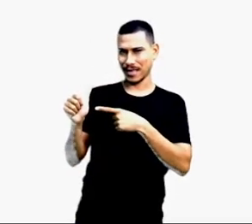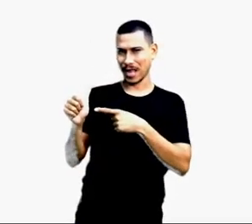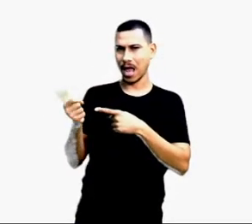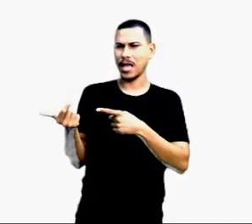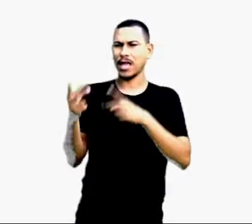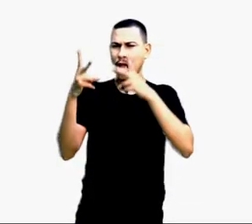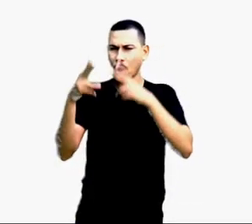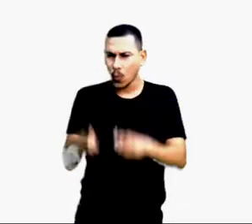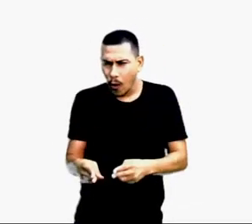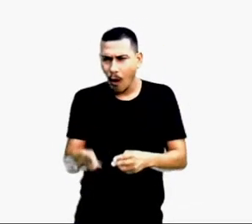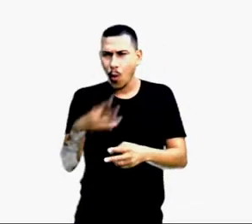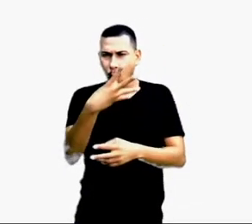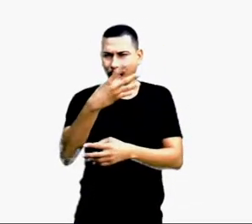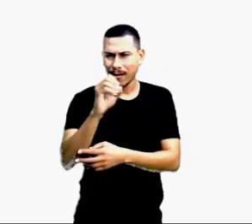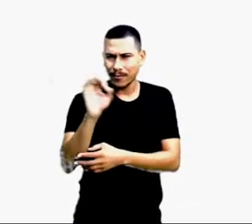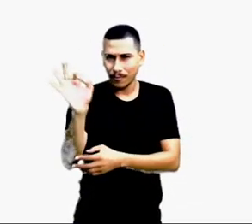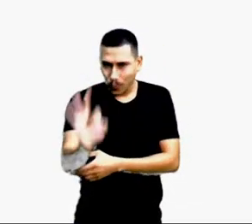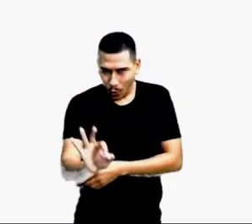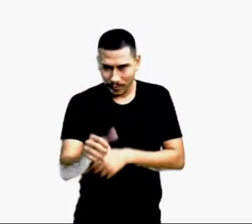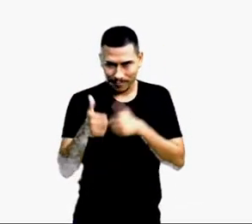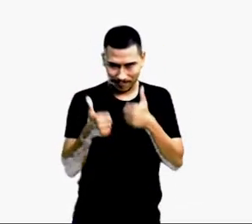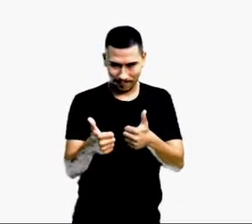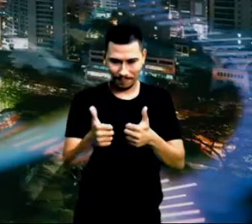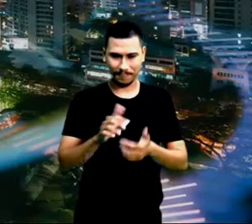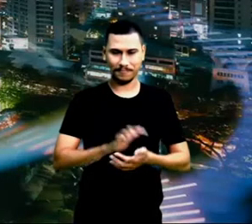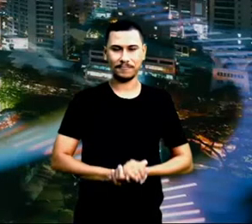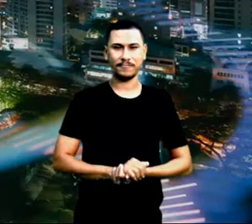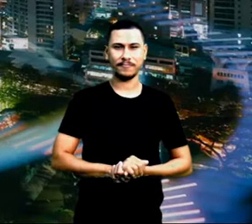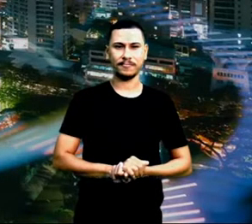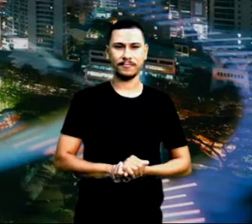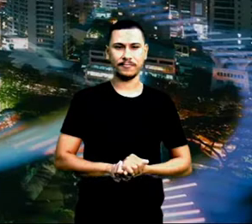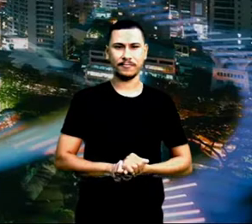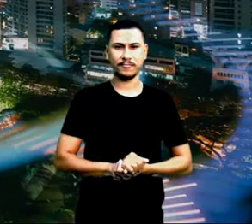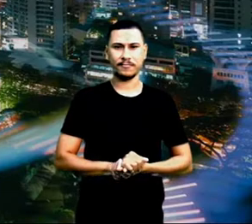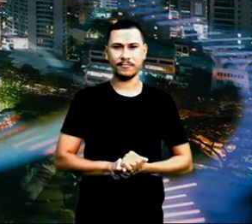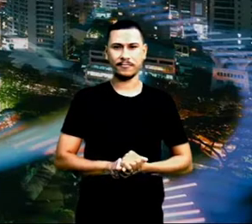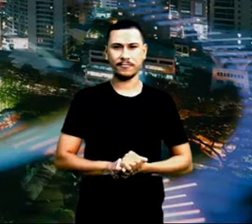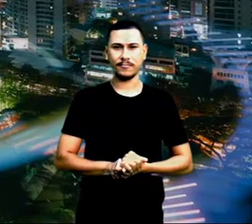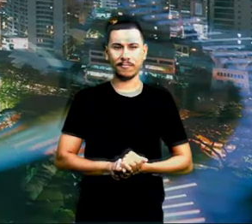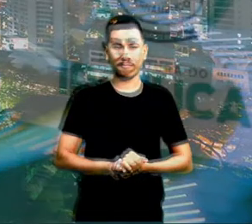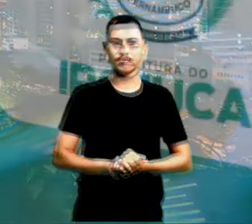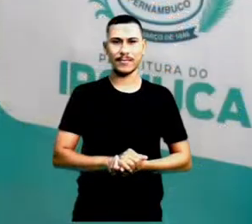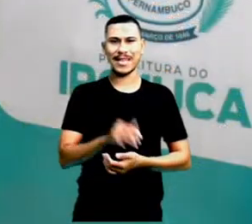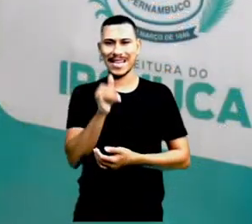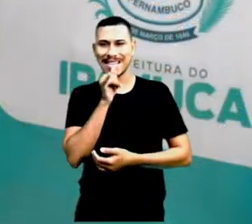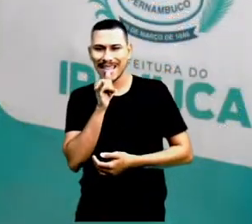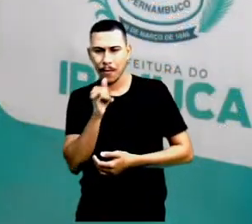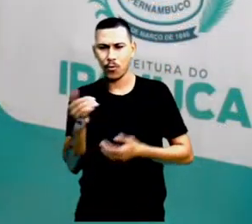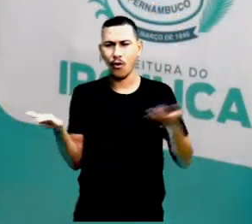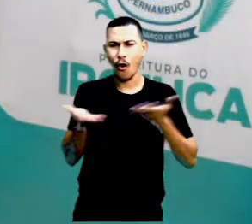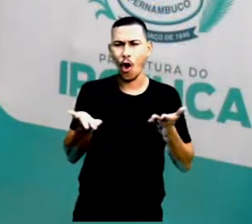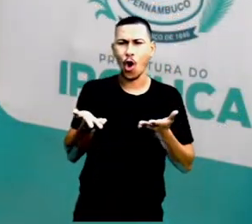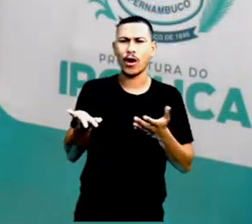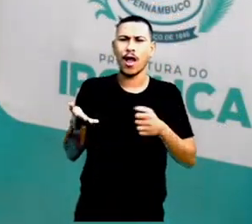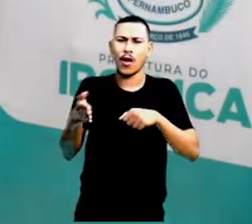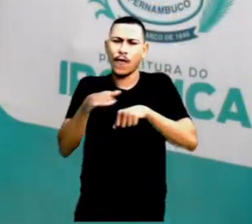corresponde a 40%. Ok? Vamos ver aqui. Vamos falar agora